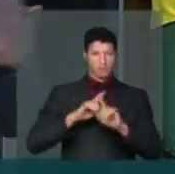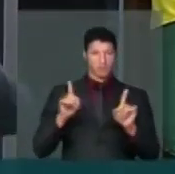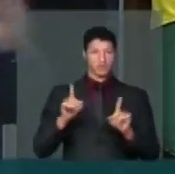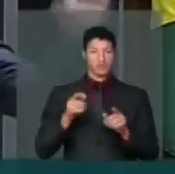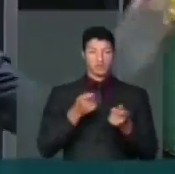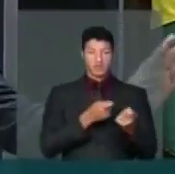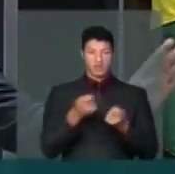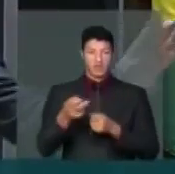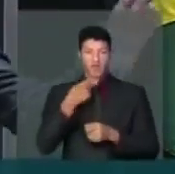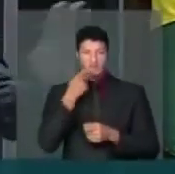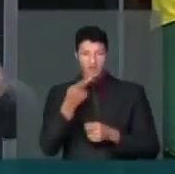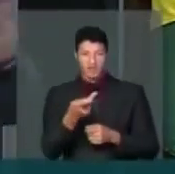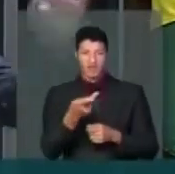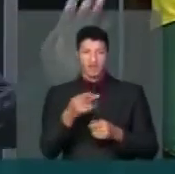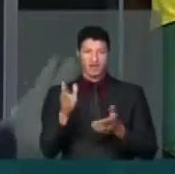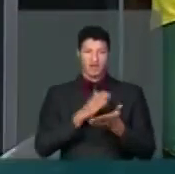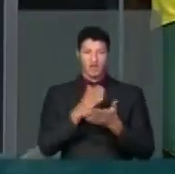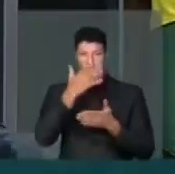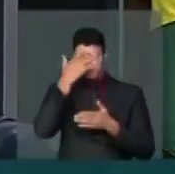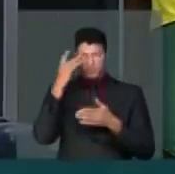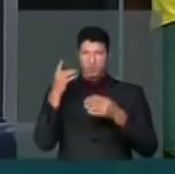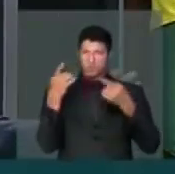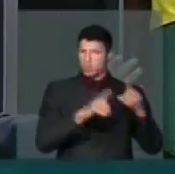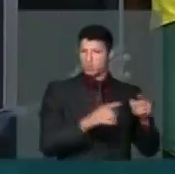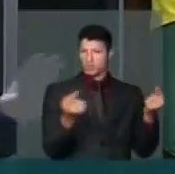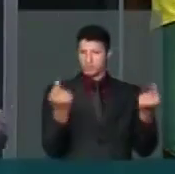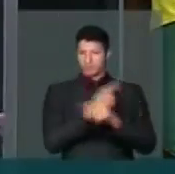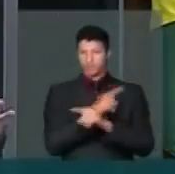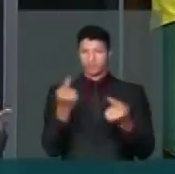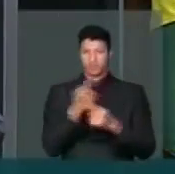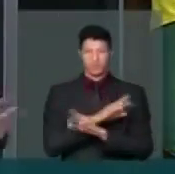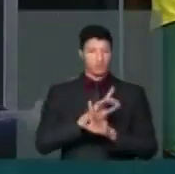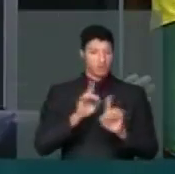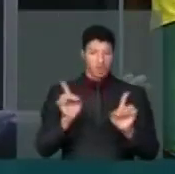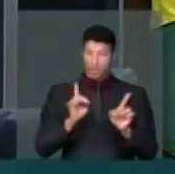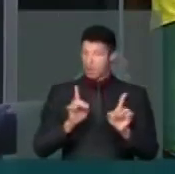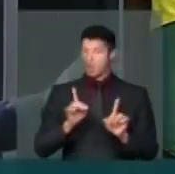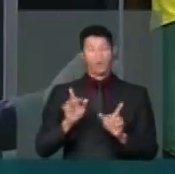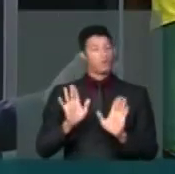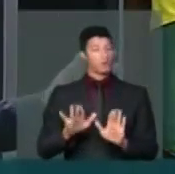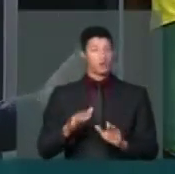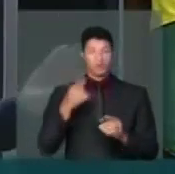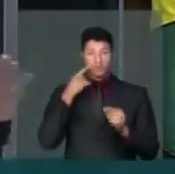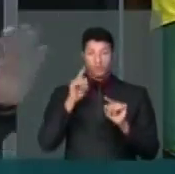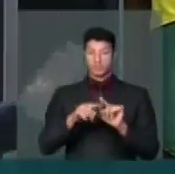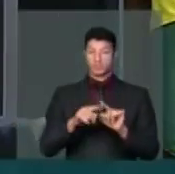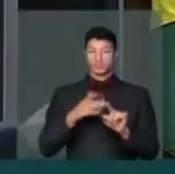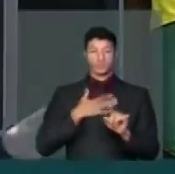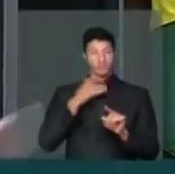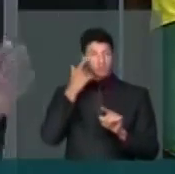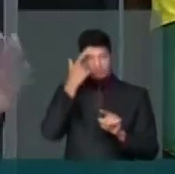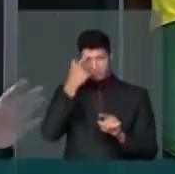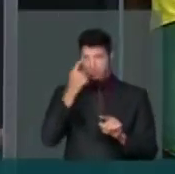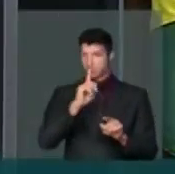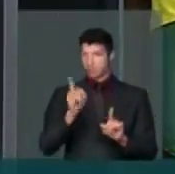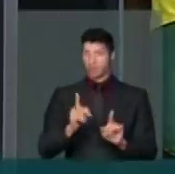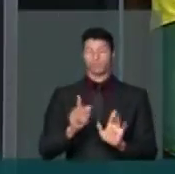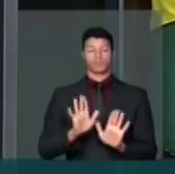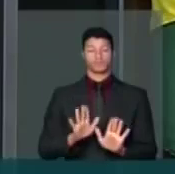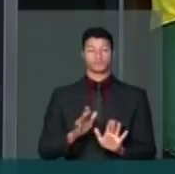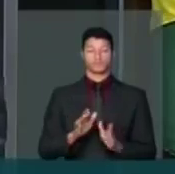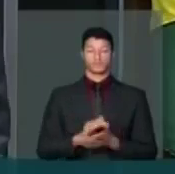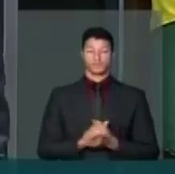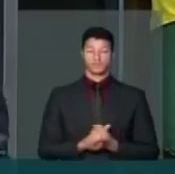se tentar colocar alguém contra alguém, definitivamente não é essa a minha intenção, não é esse o